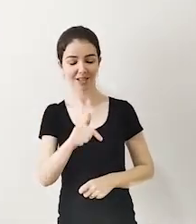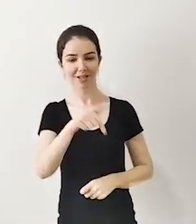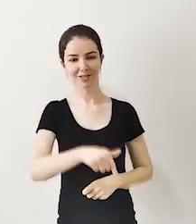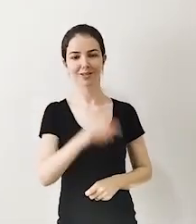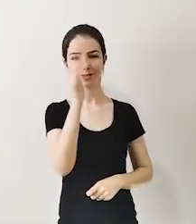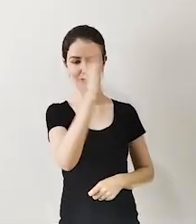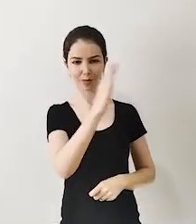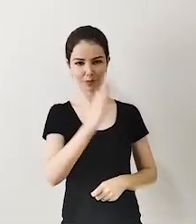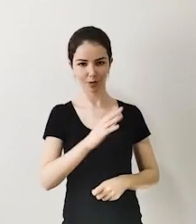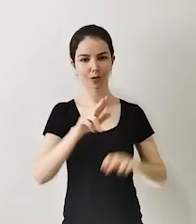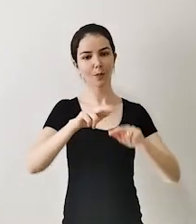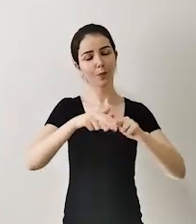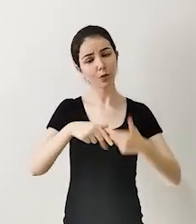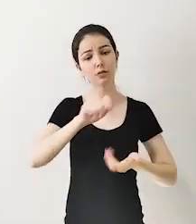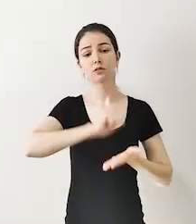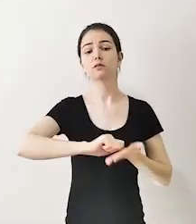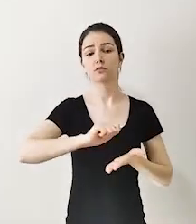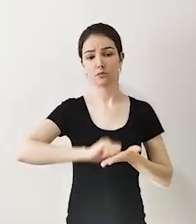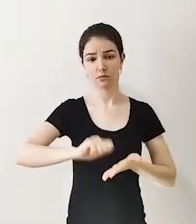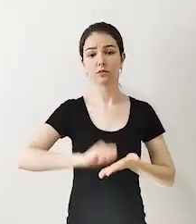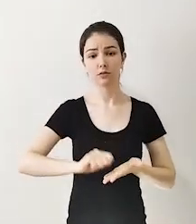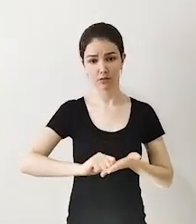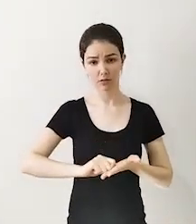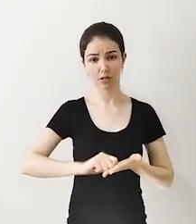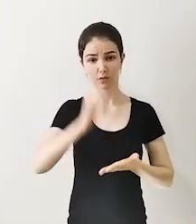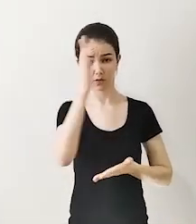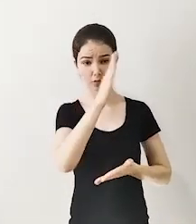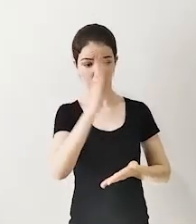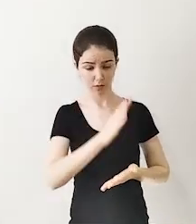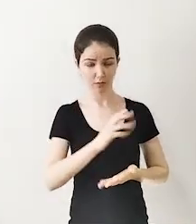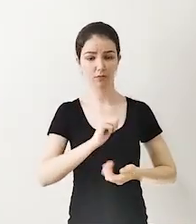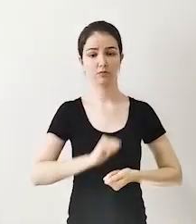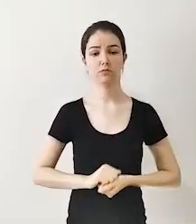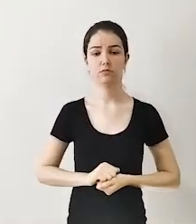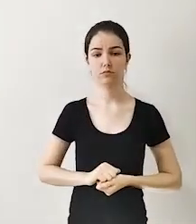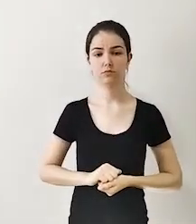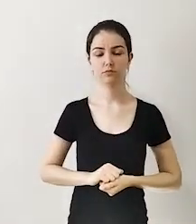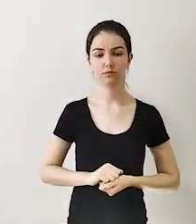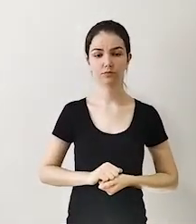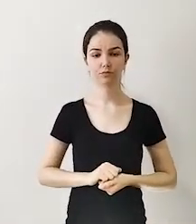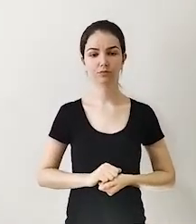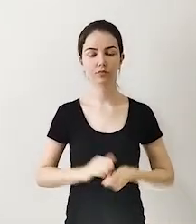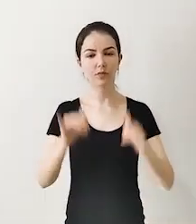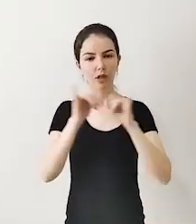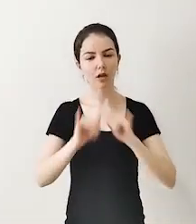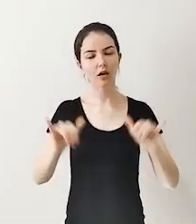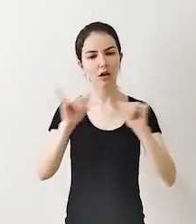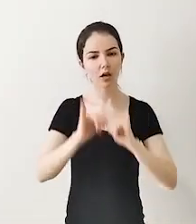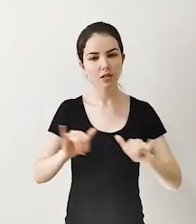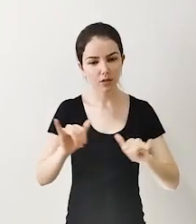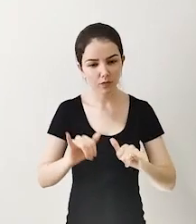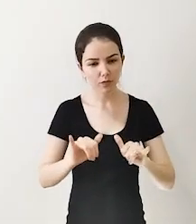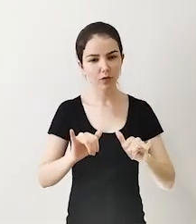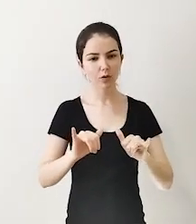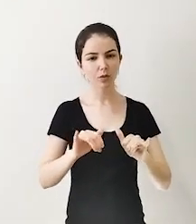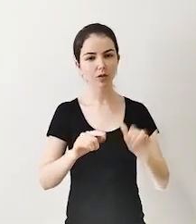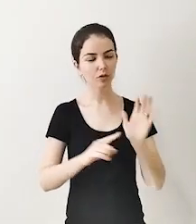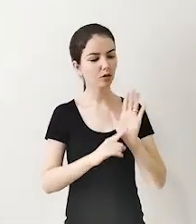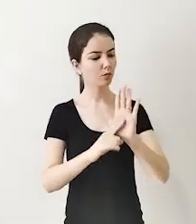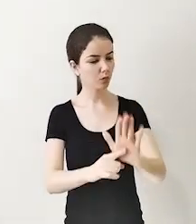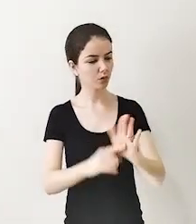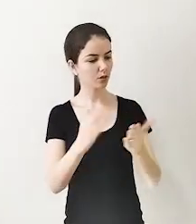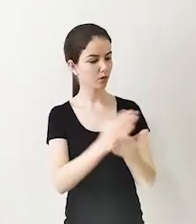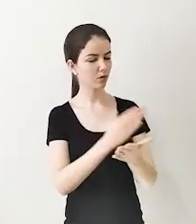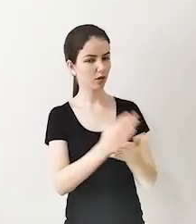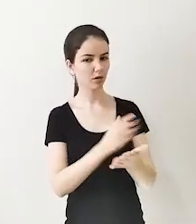portuguesa, né, pela colônia, no caso, pelo Brasil. E as informações que traziam esse tipo de